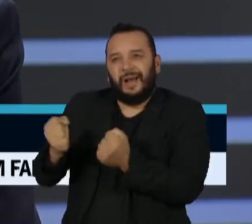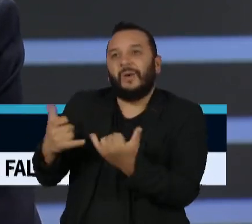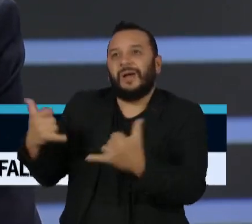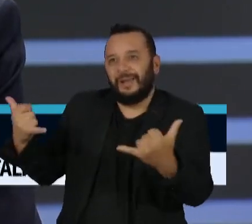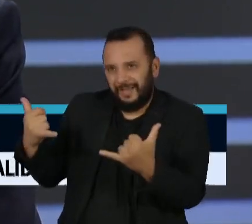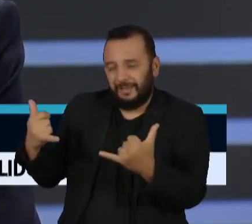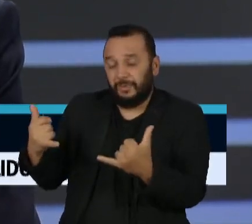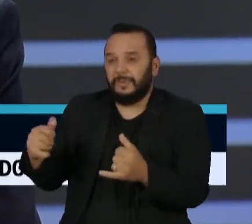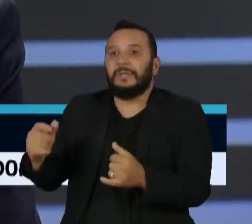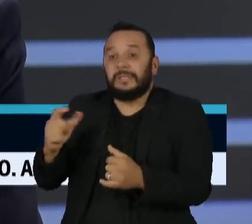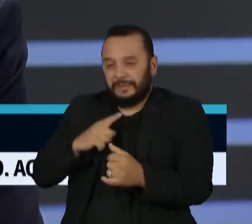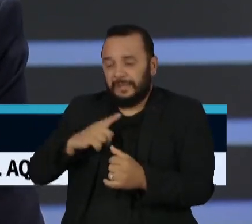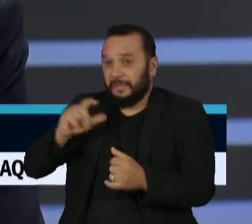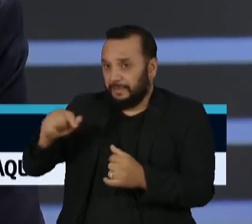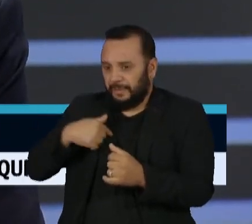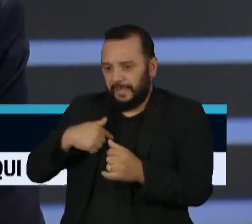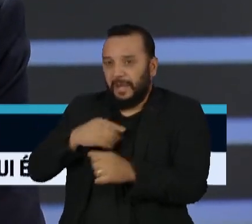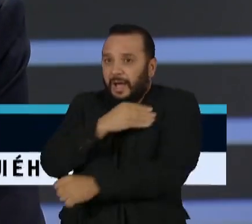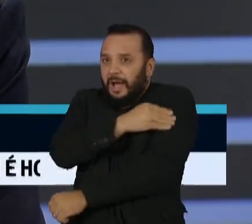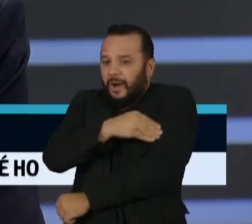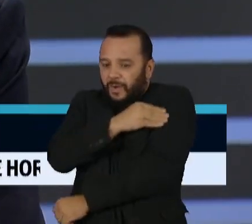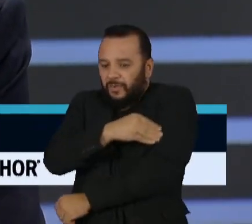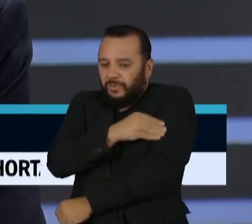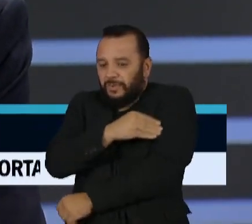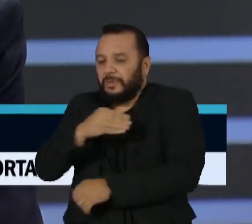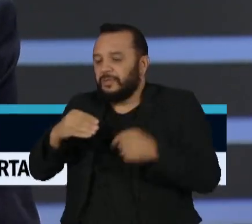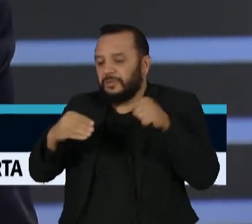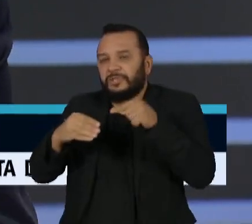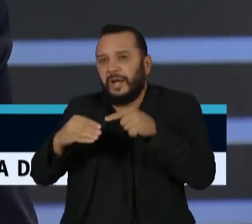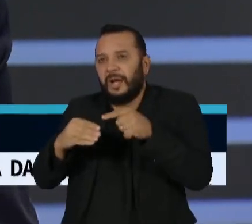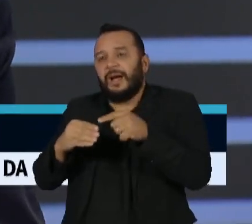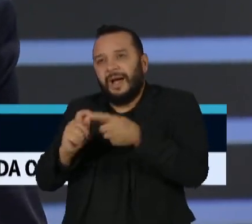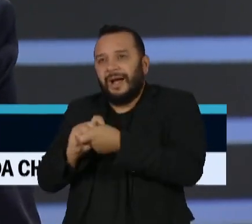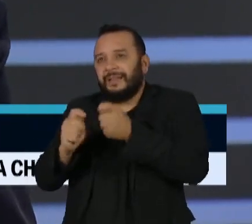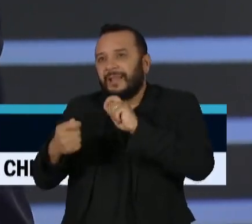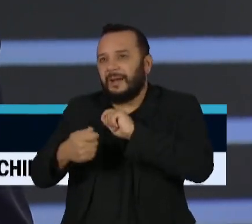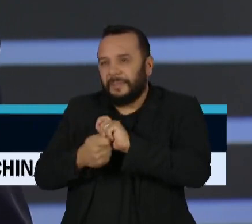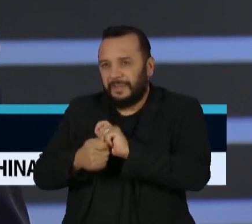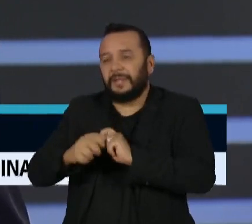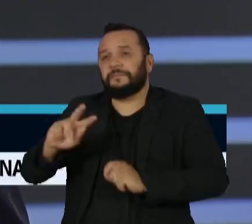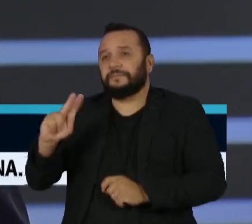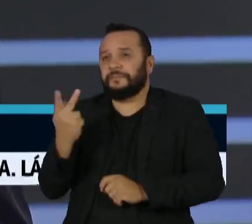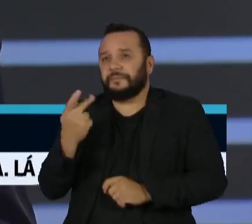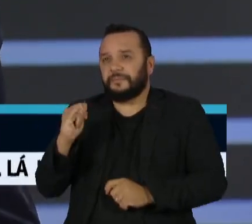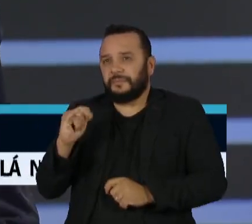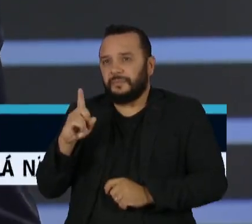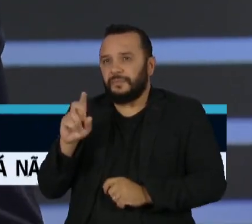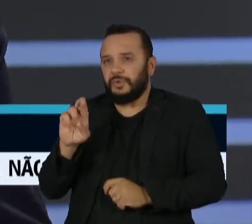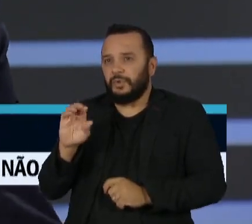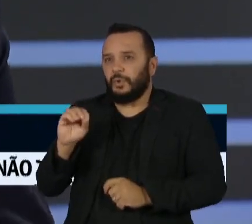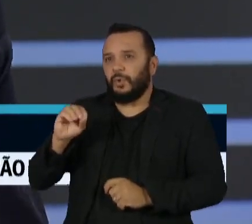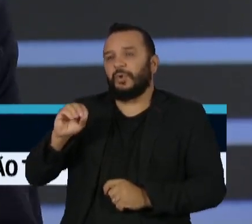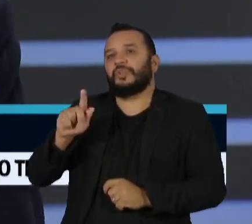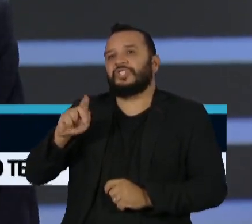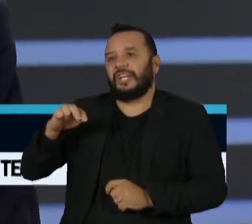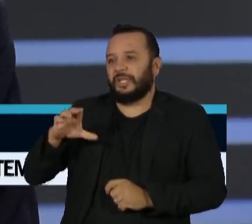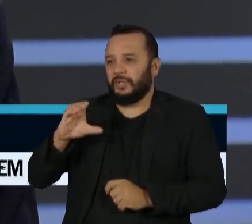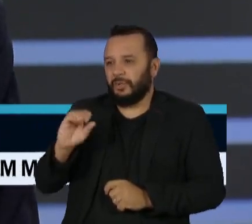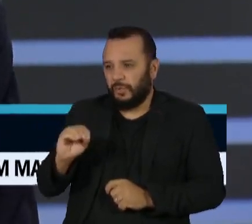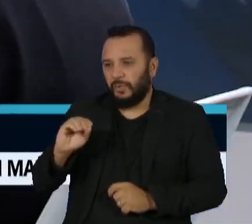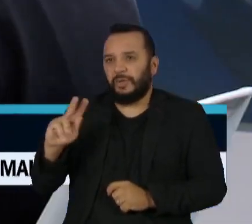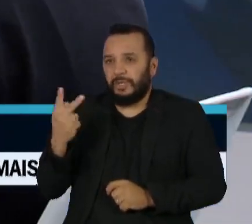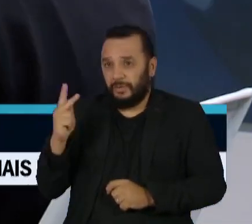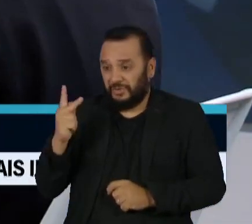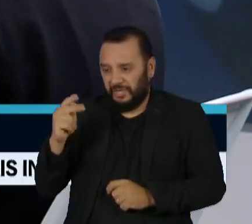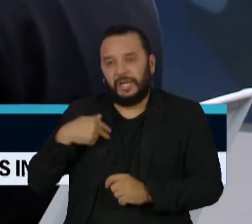hidratado que vira hidrogênio que alimenta a bateria do carro e você vai andar com o carro movido a etanol que não para para carregar na